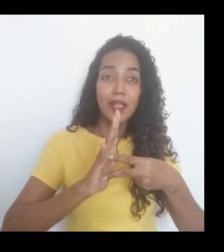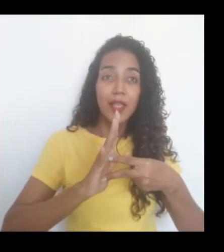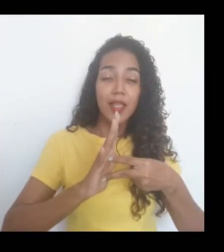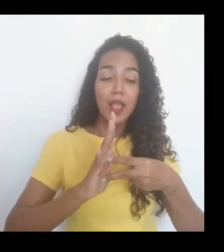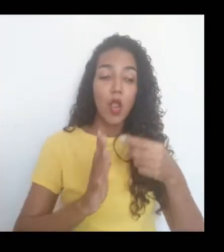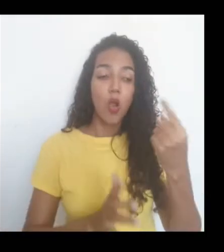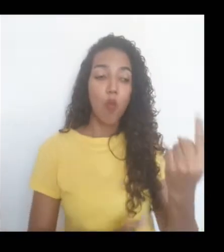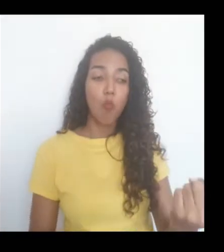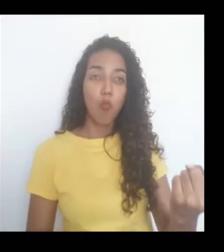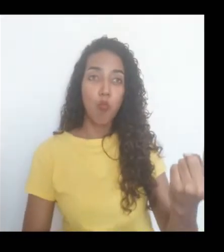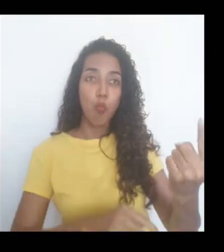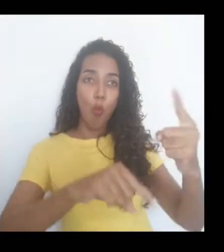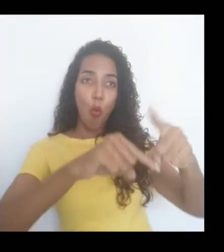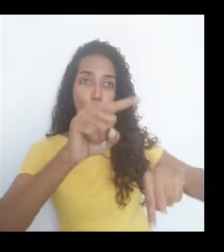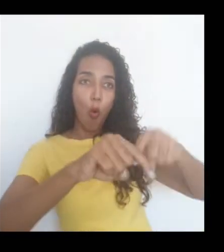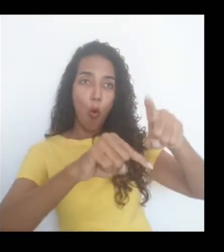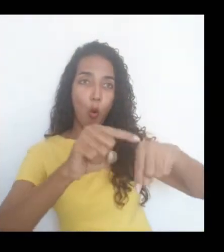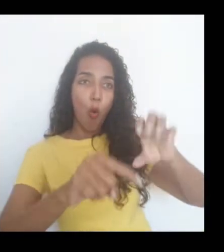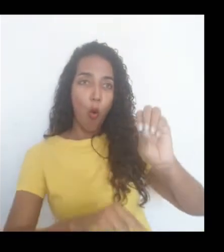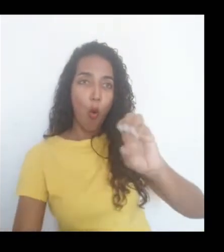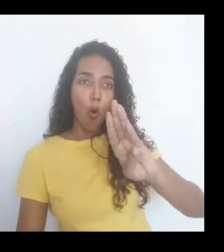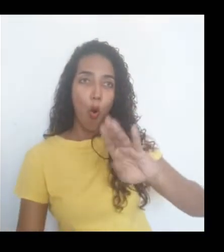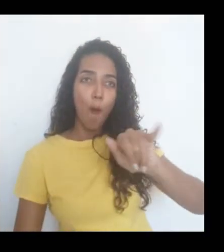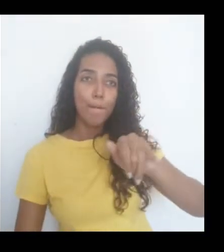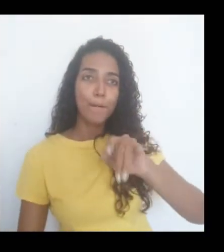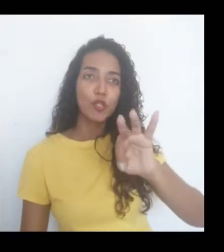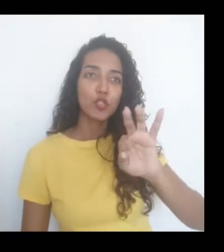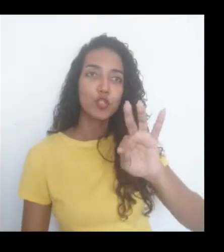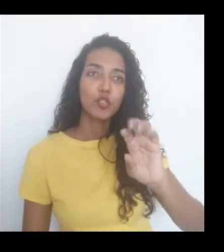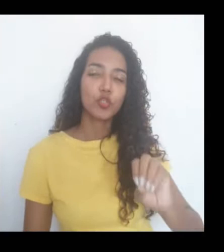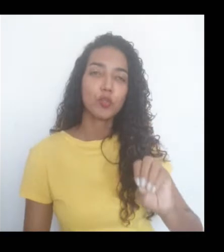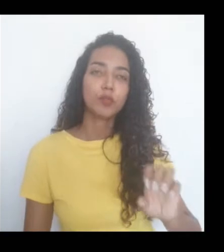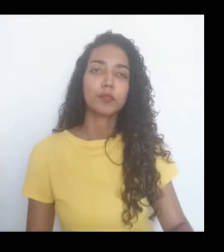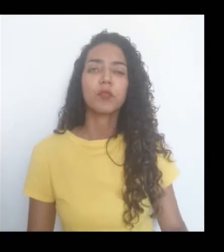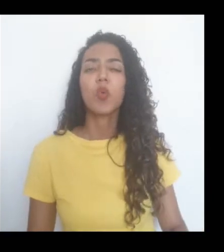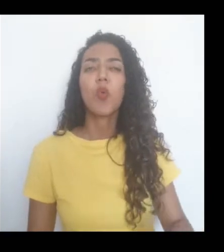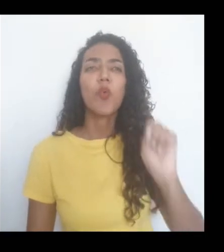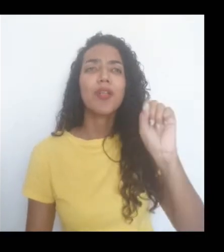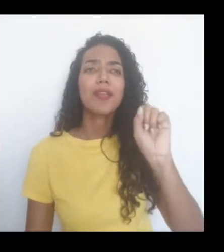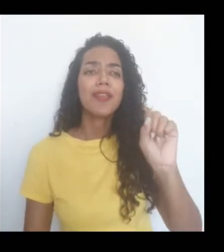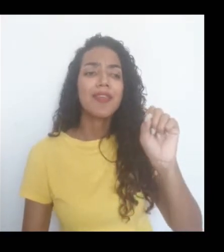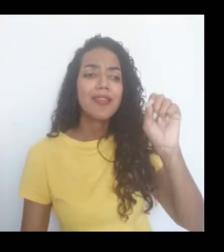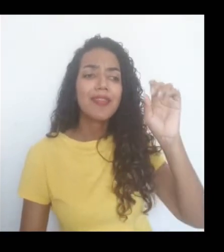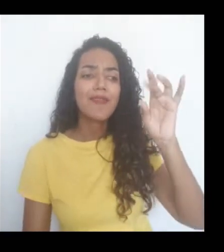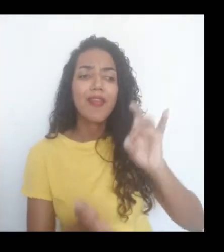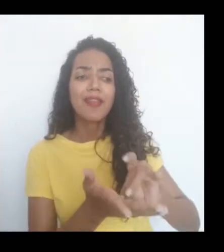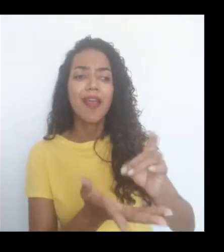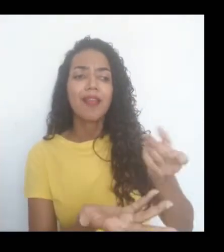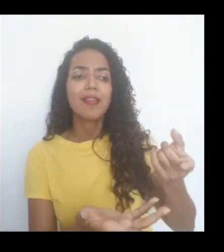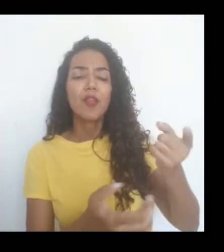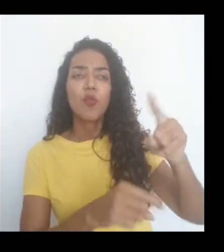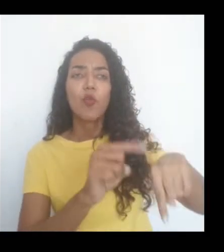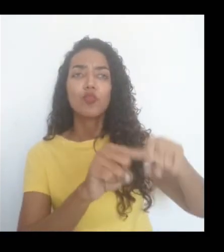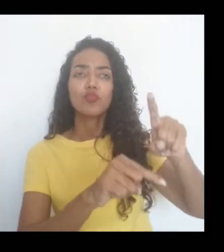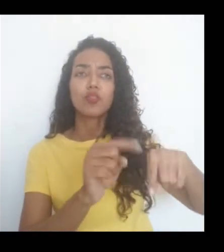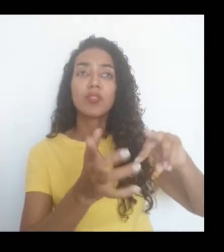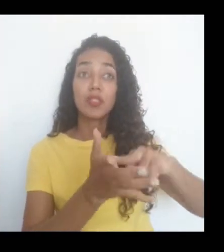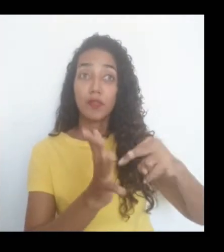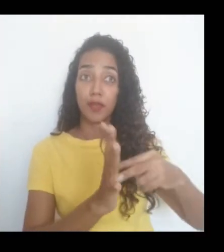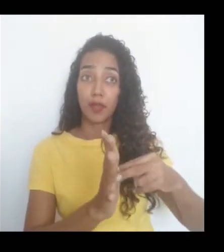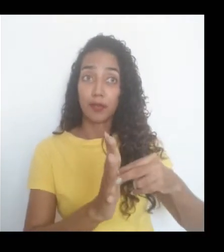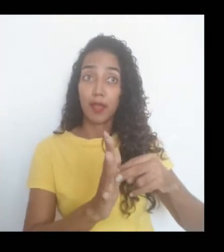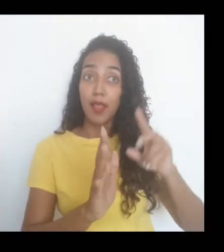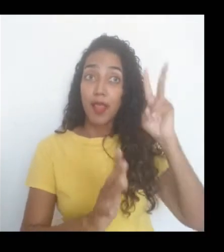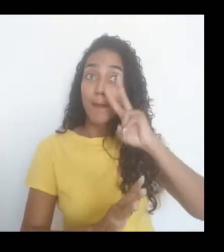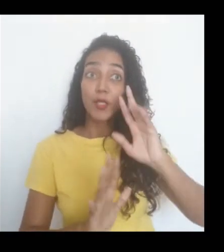objeto. O que é que realmente um objeto desse possui de fato? A gente vai imaginar tudo como sendo objeto. Esse